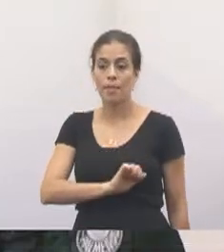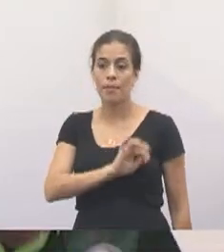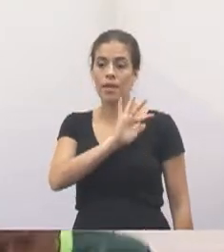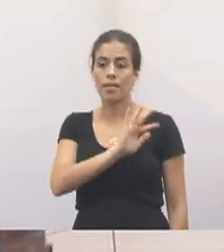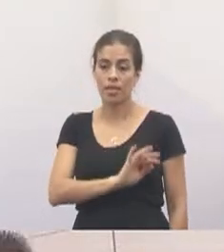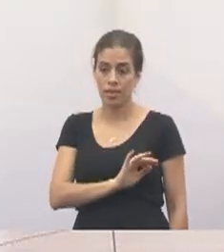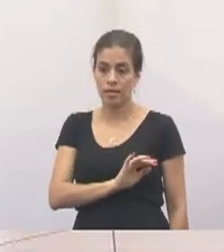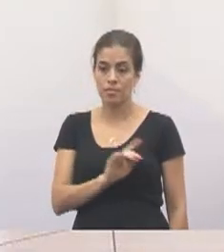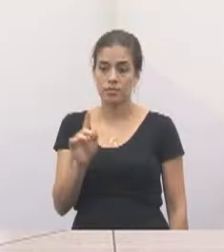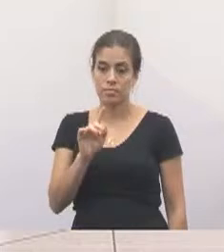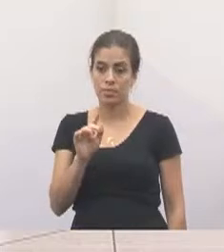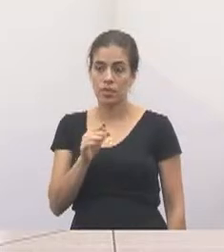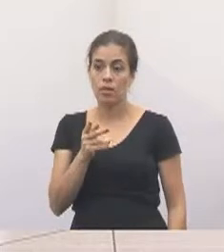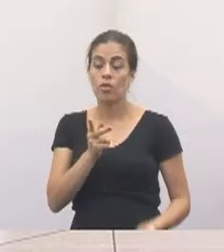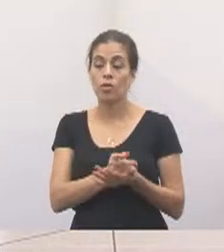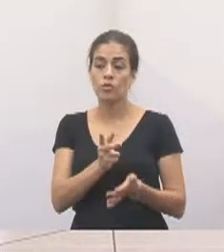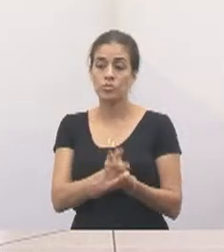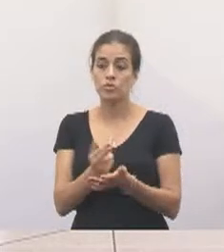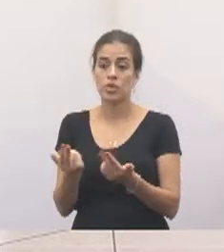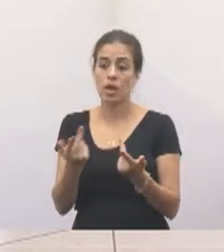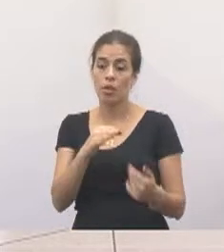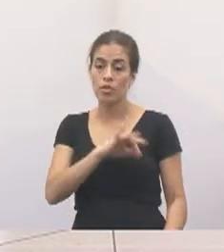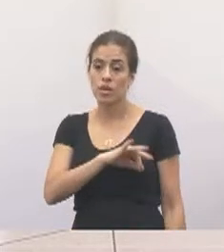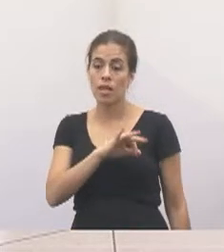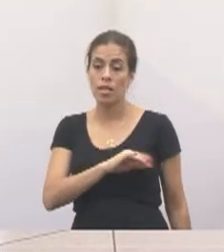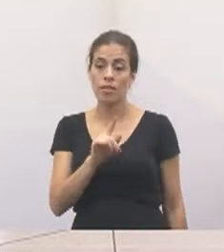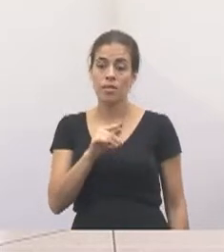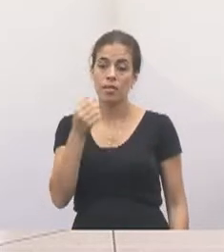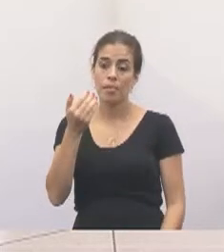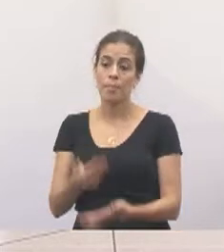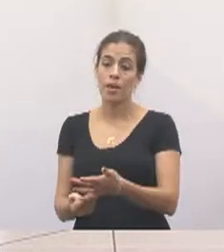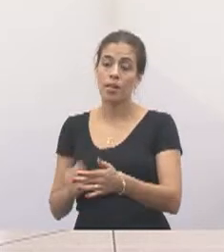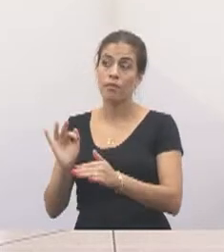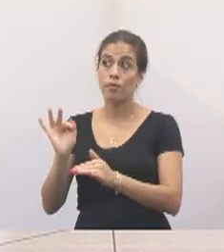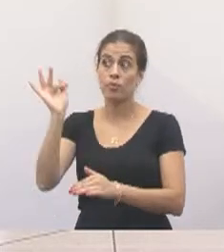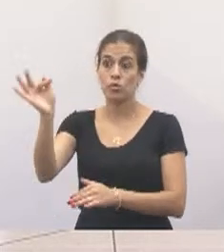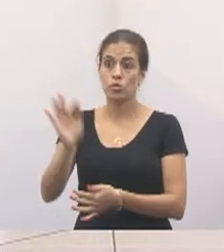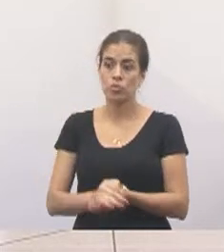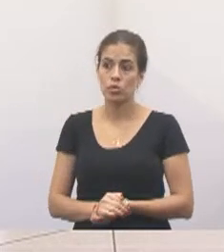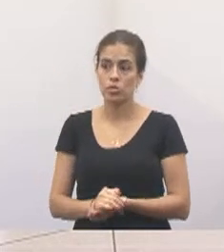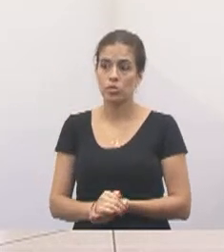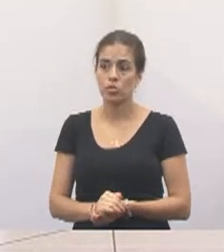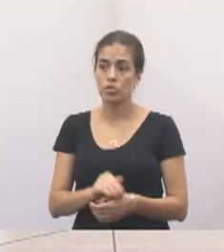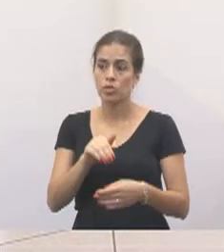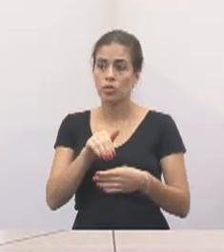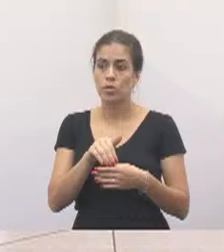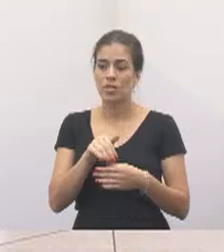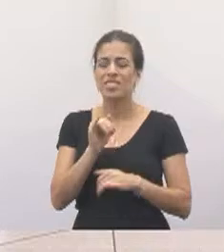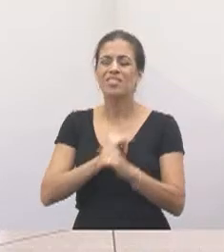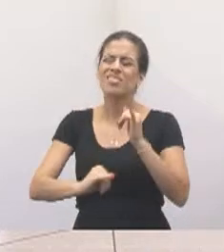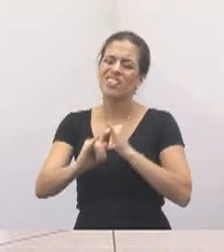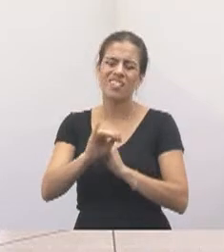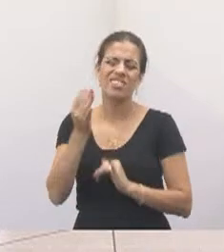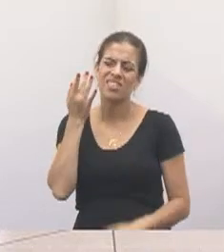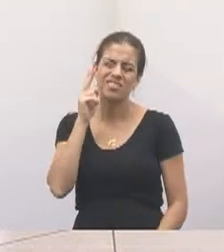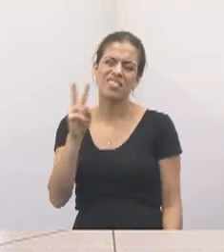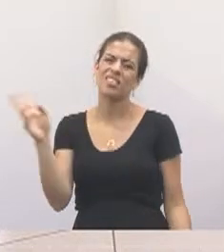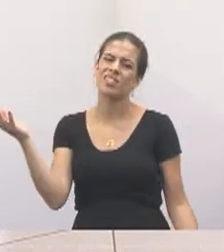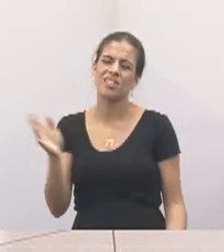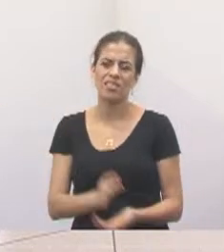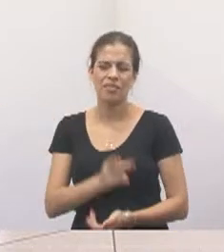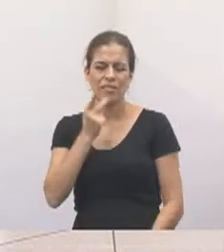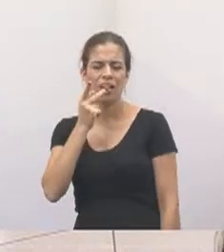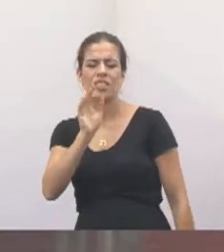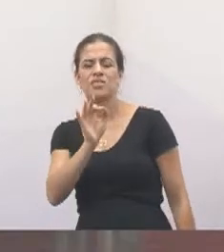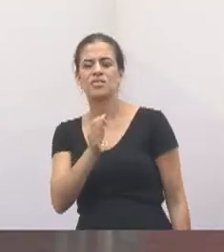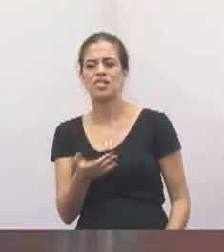né É só para manter aí para que não tenha desgaste depois no futuro mas meu voto é porque a inter já viu né já estão